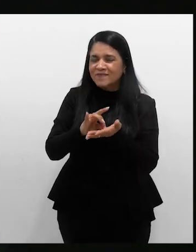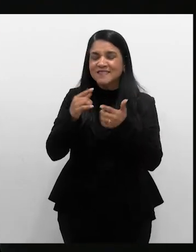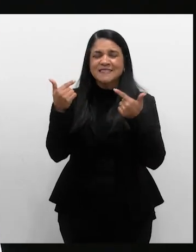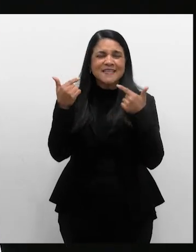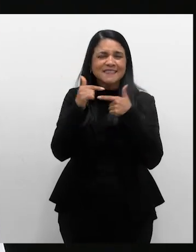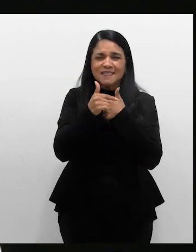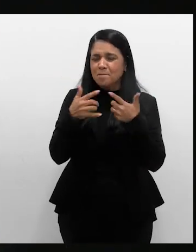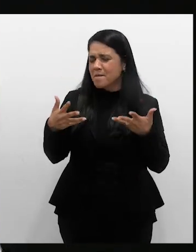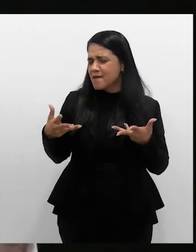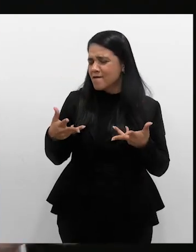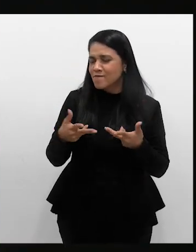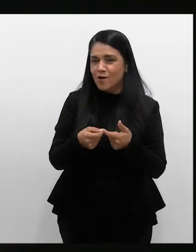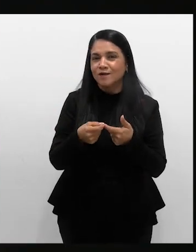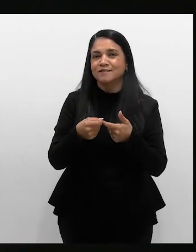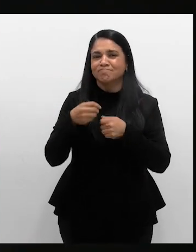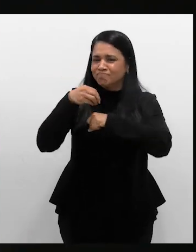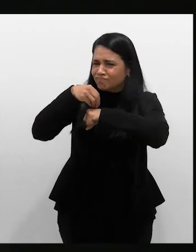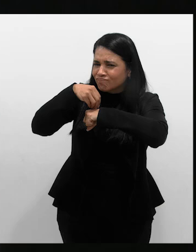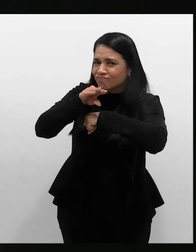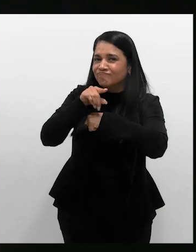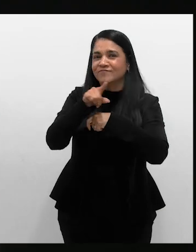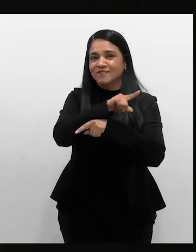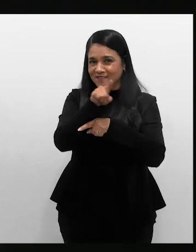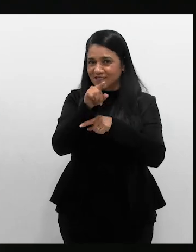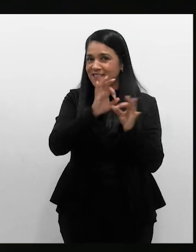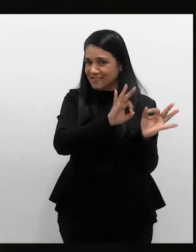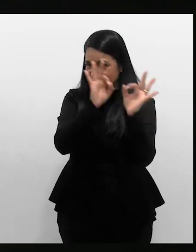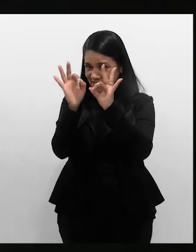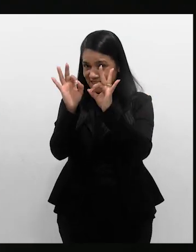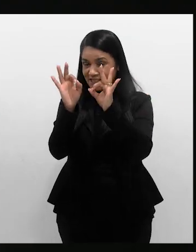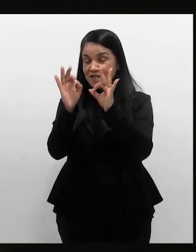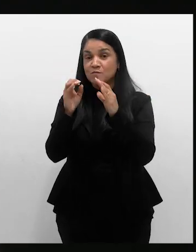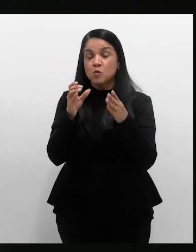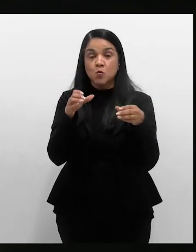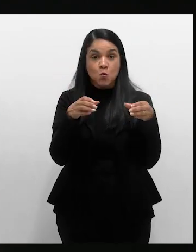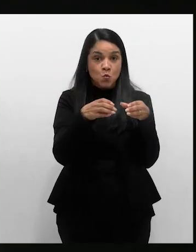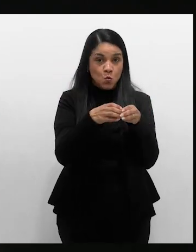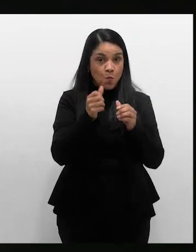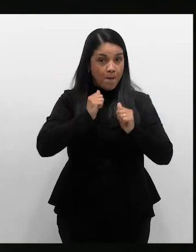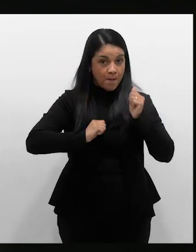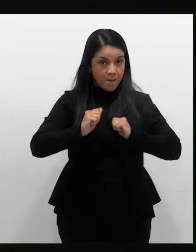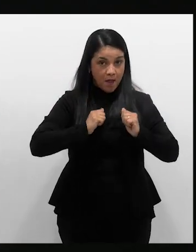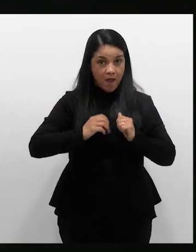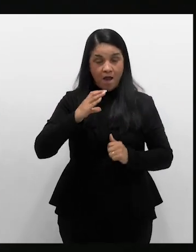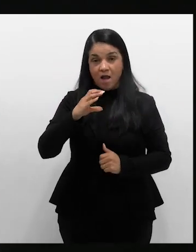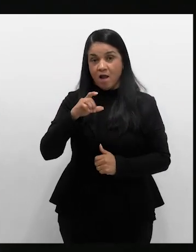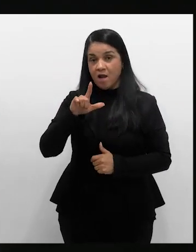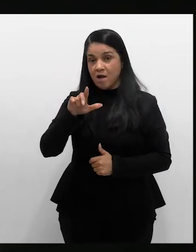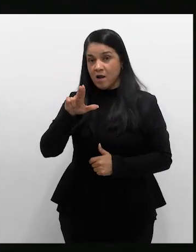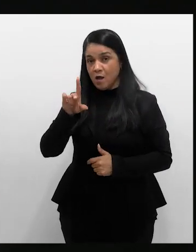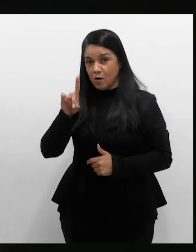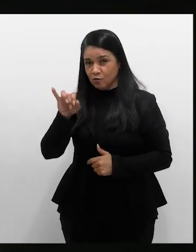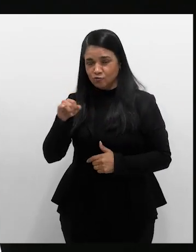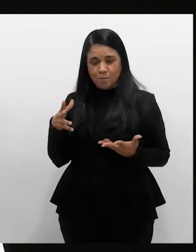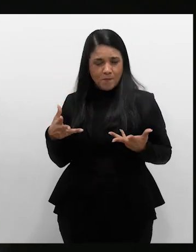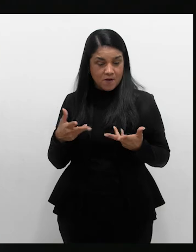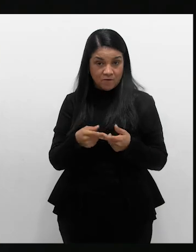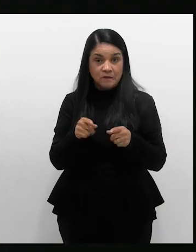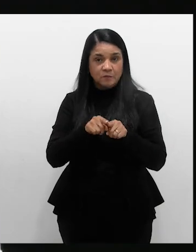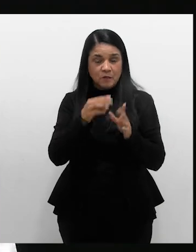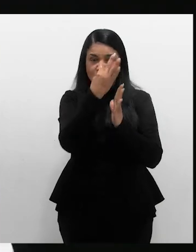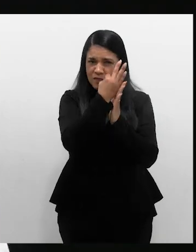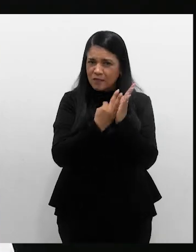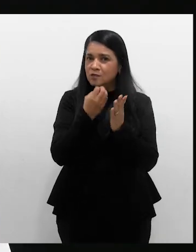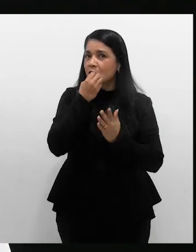fato é uma comédia, gente, maravilhosa. Eu super recomendo, é incrível mesmo. Não só pelo elenco que tá, pelo Claudinho, que é